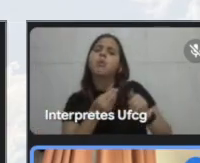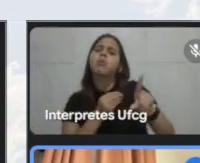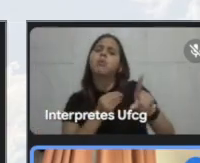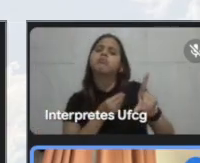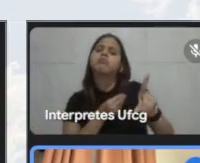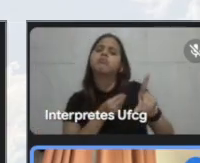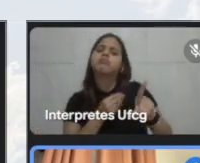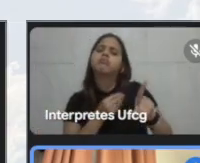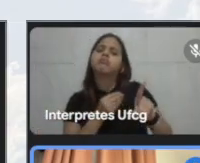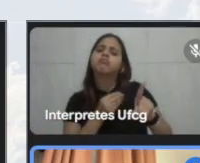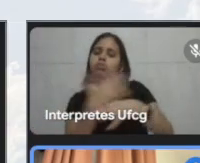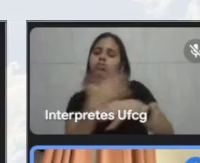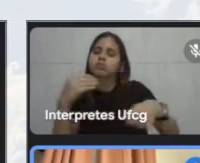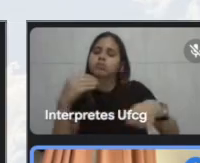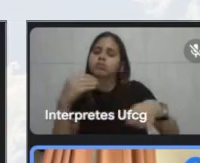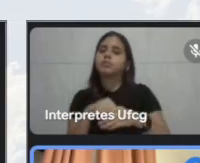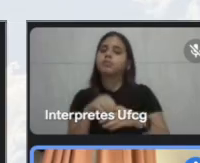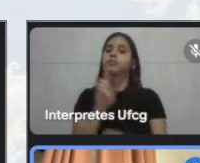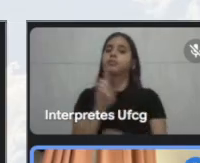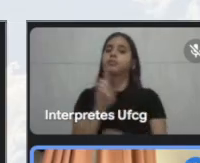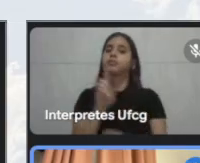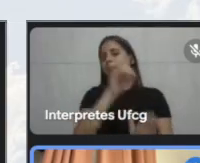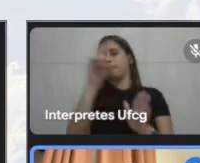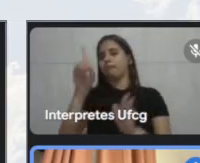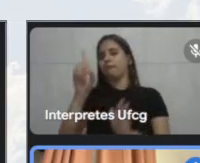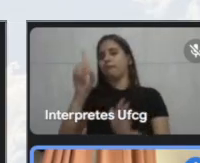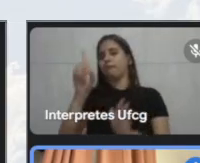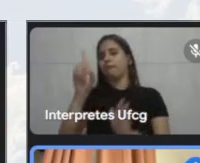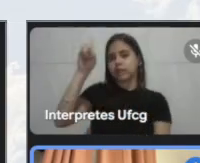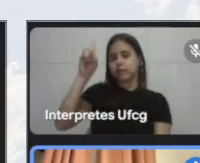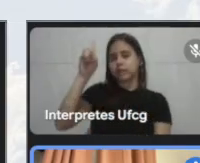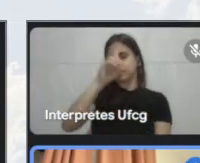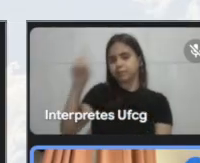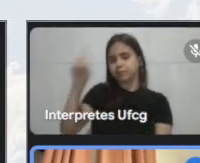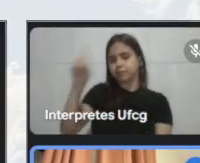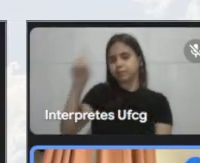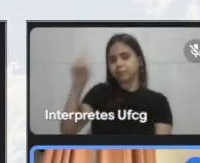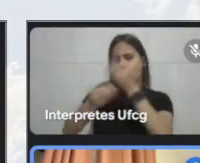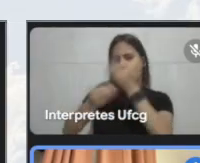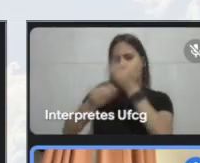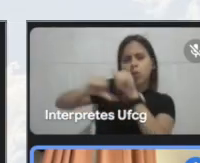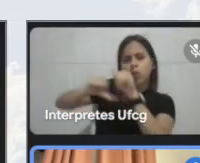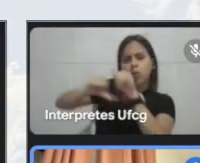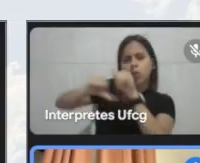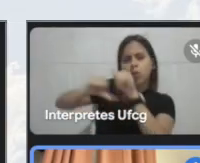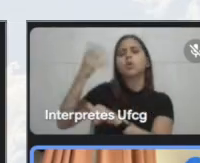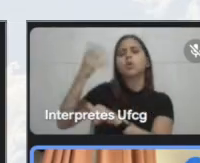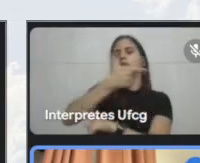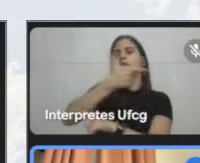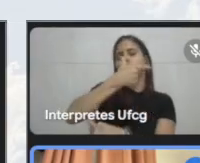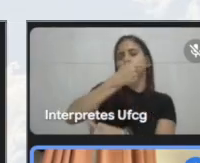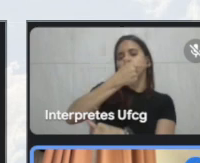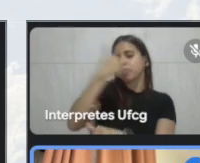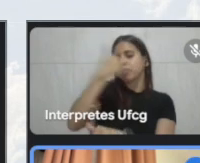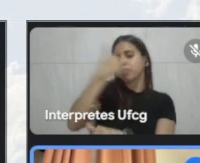cidade. Aqui é o mapa mostrando como a mudança de uso ela ocorreu entre 2011, 2019 e 2045, que foi o